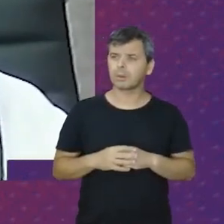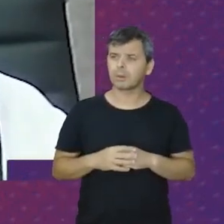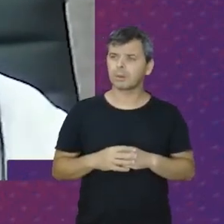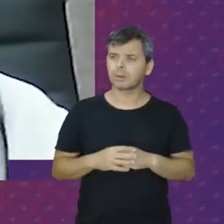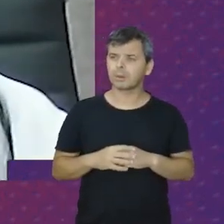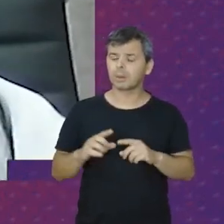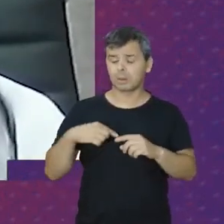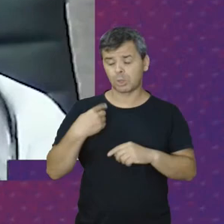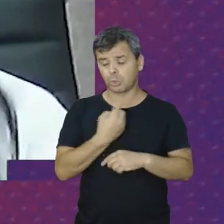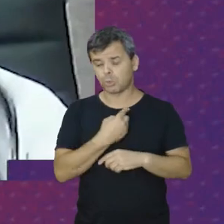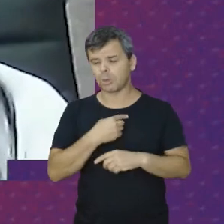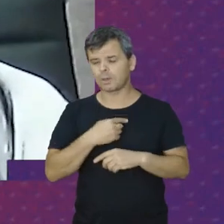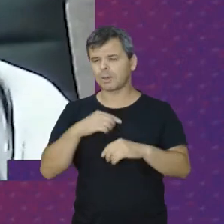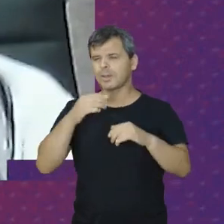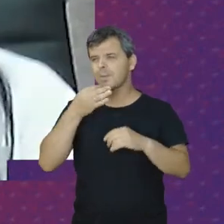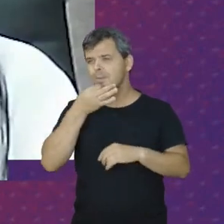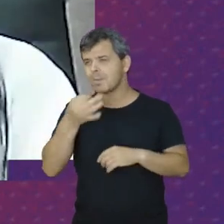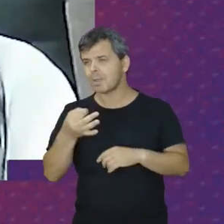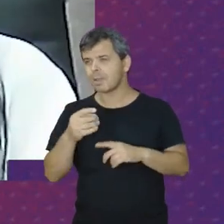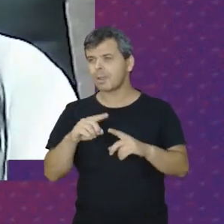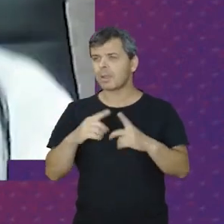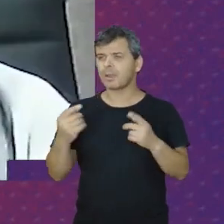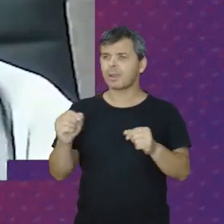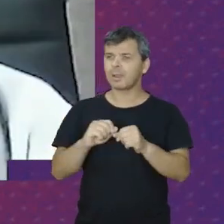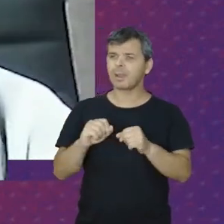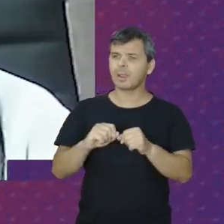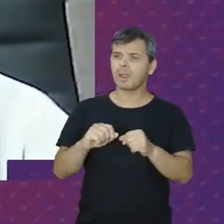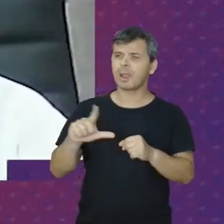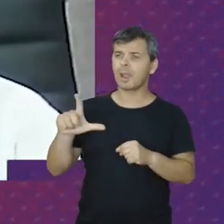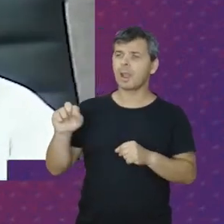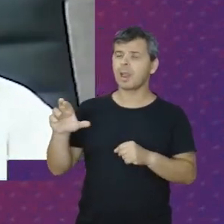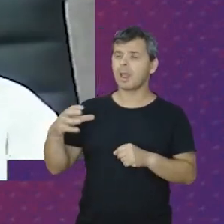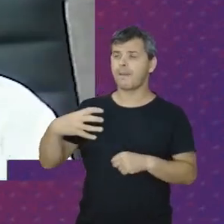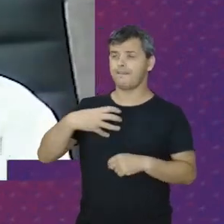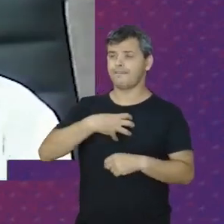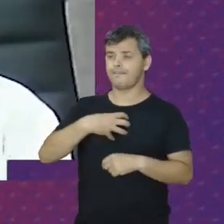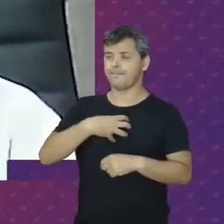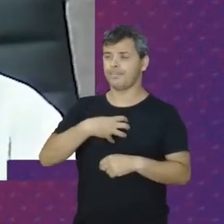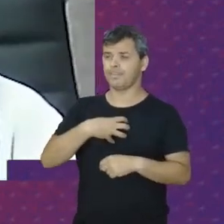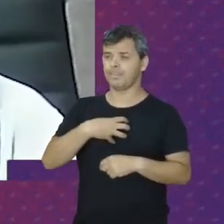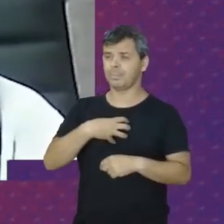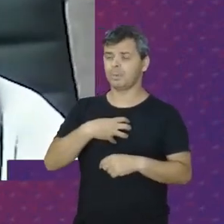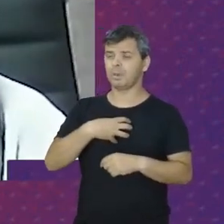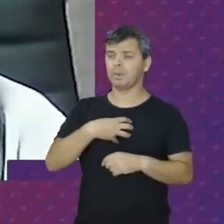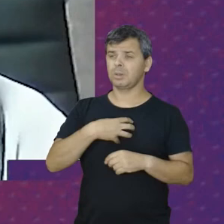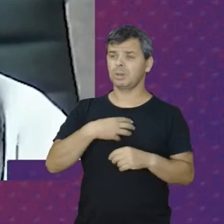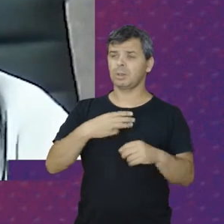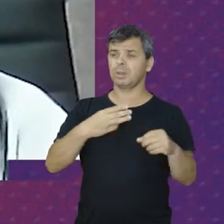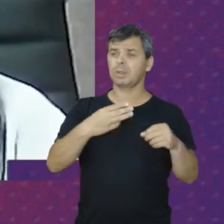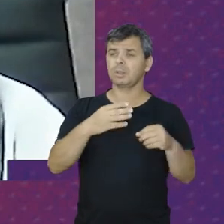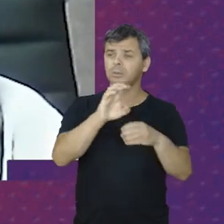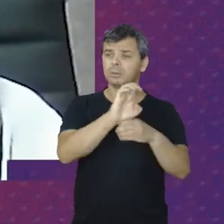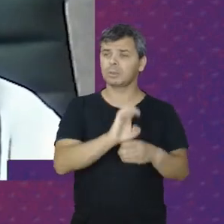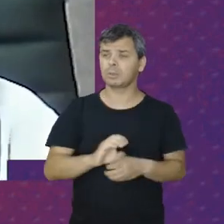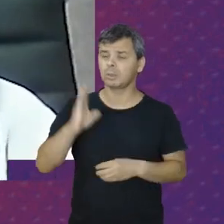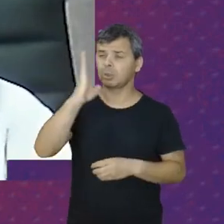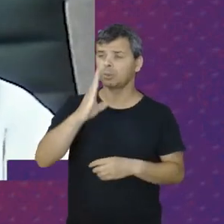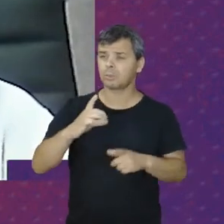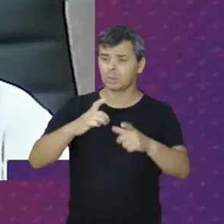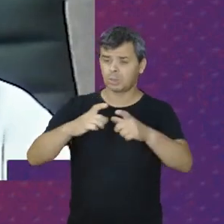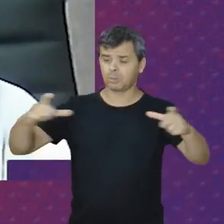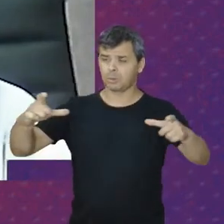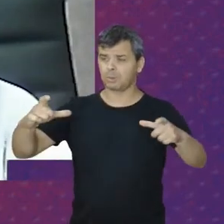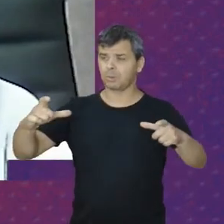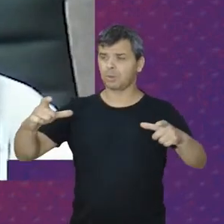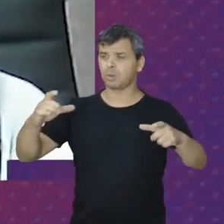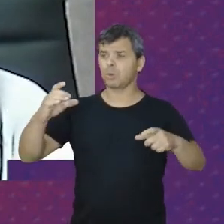né, e que a gente, Lauro de Freitas bateu recorde da Bahia e quiçá do Brasil, do ponto de vista do tamanho da